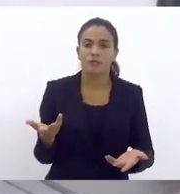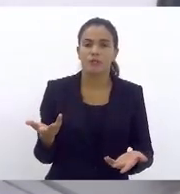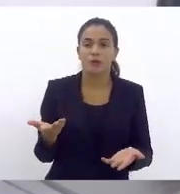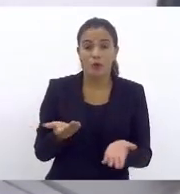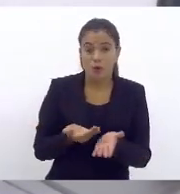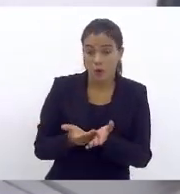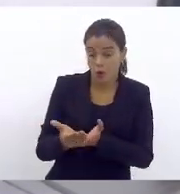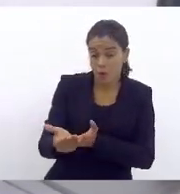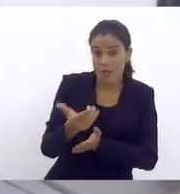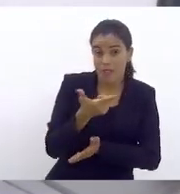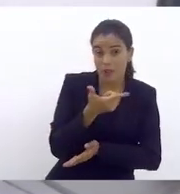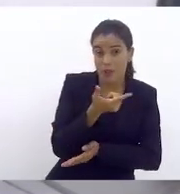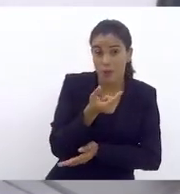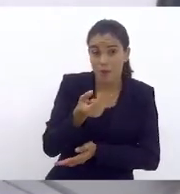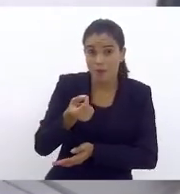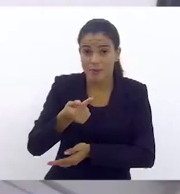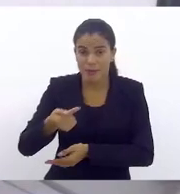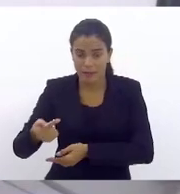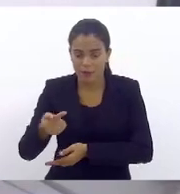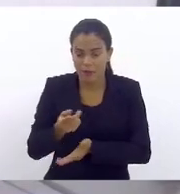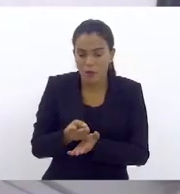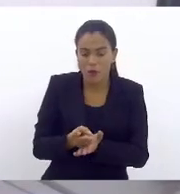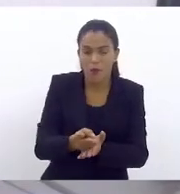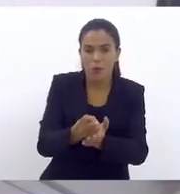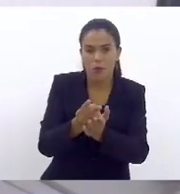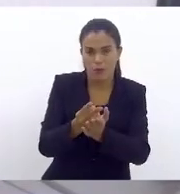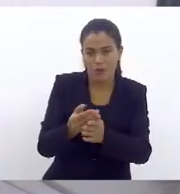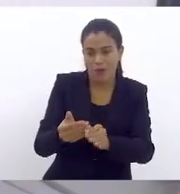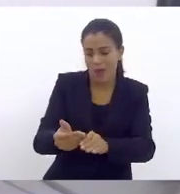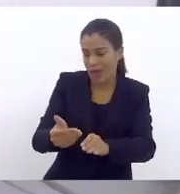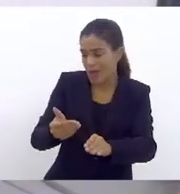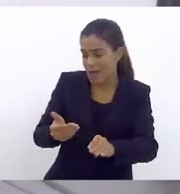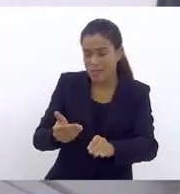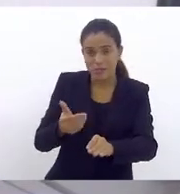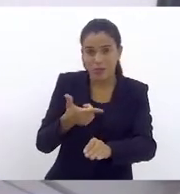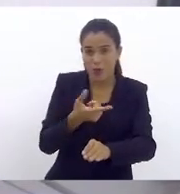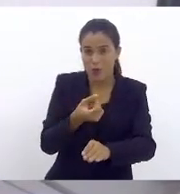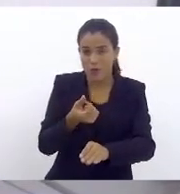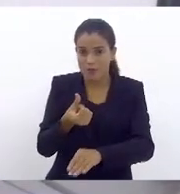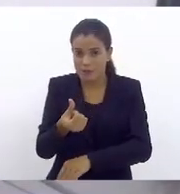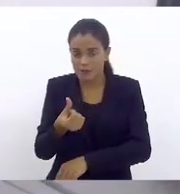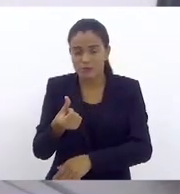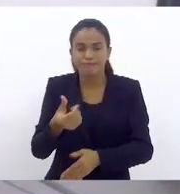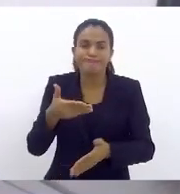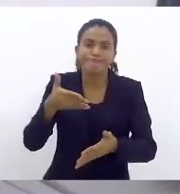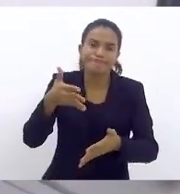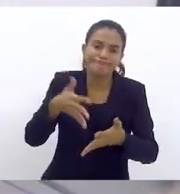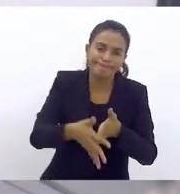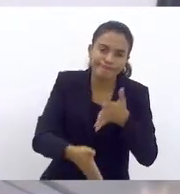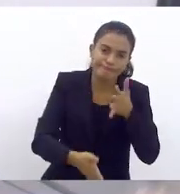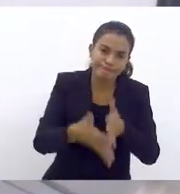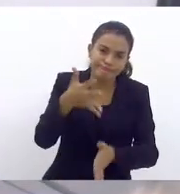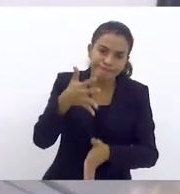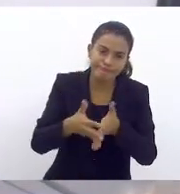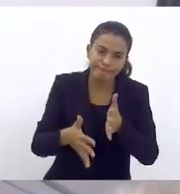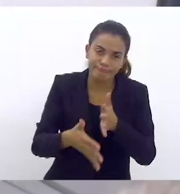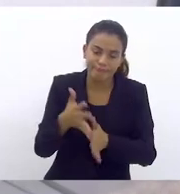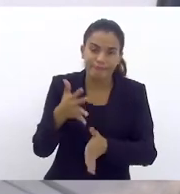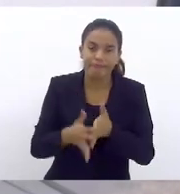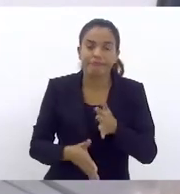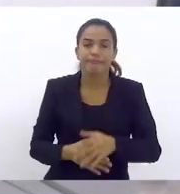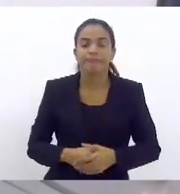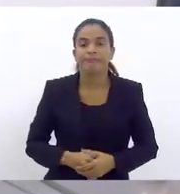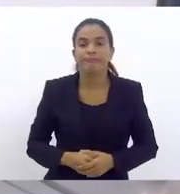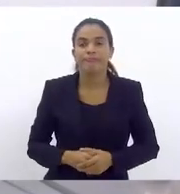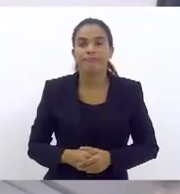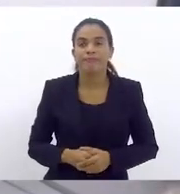começa em 2007 tem segmento em 2016 ele é fragilizada e interrompida e agora ela é de novo retomada né